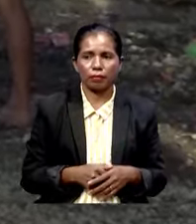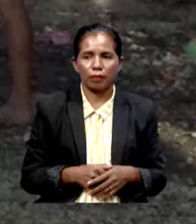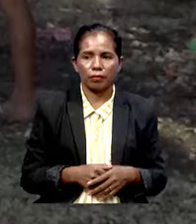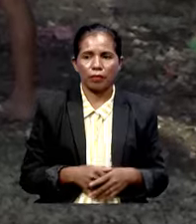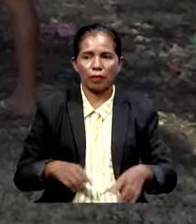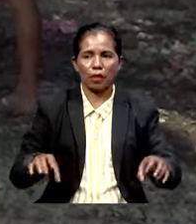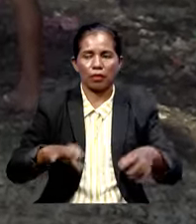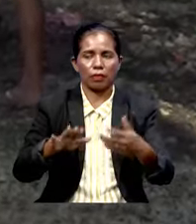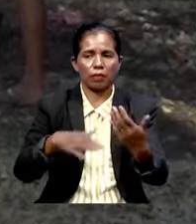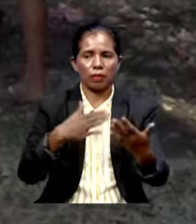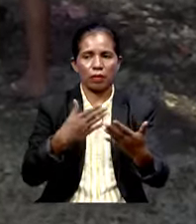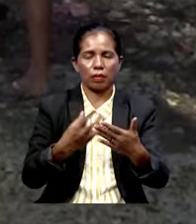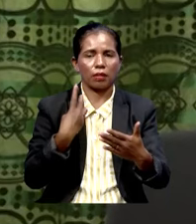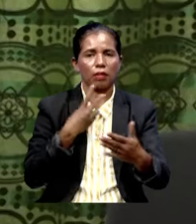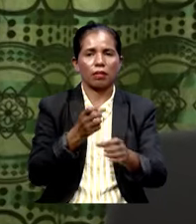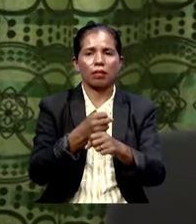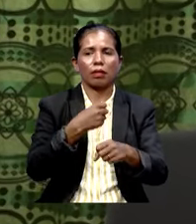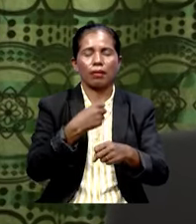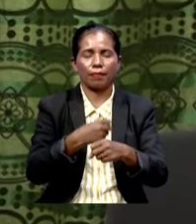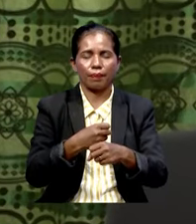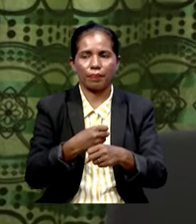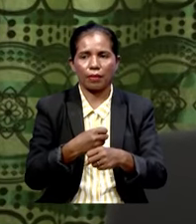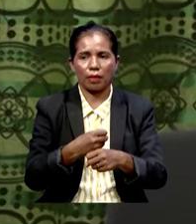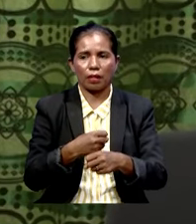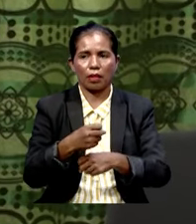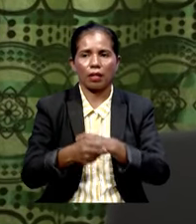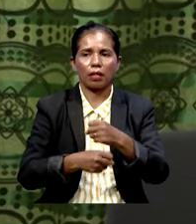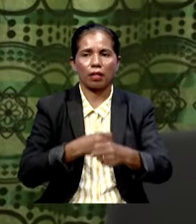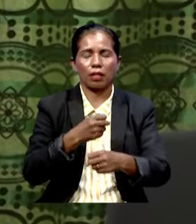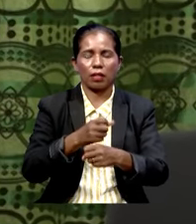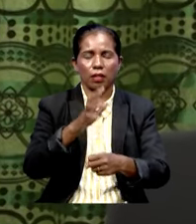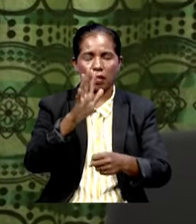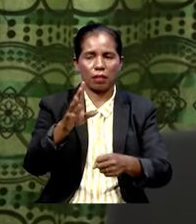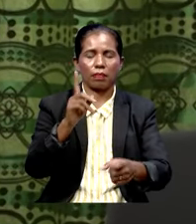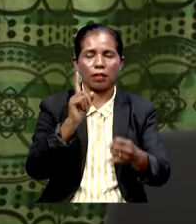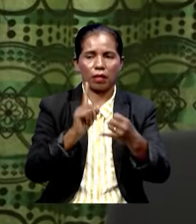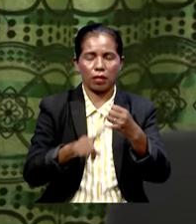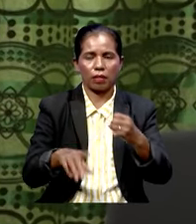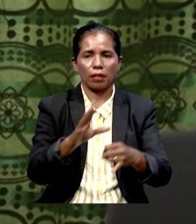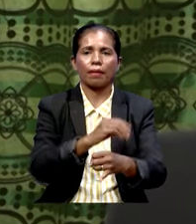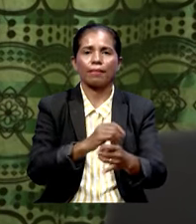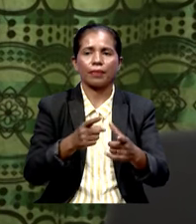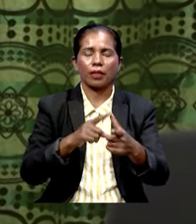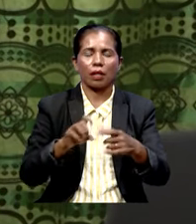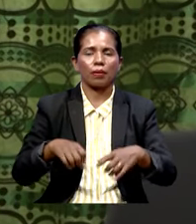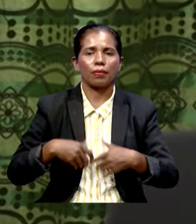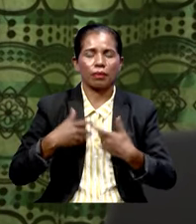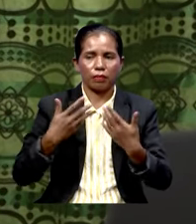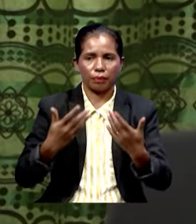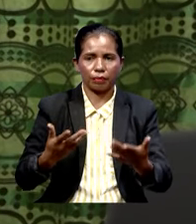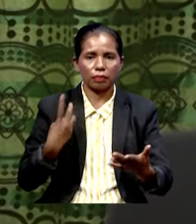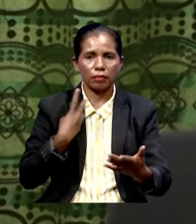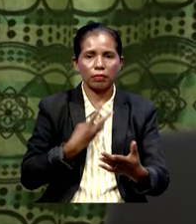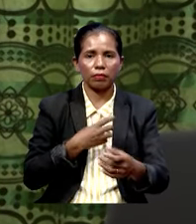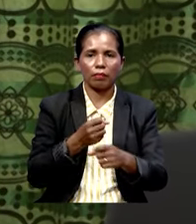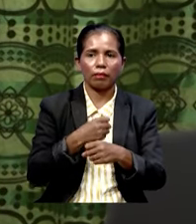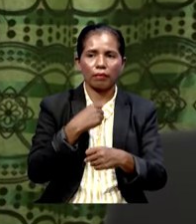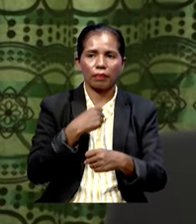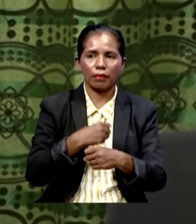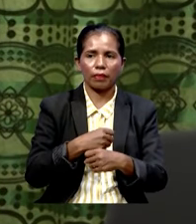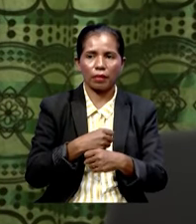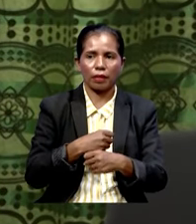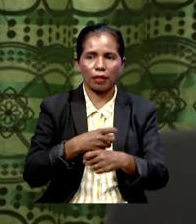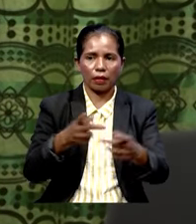Esforço se não bem maca itahalo e tinha lima ikus né tecnicamente o incha itahalo